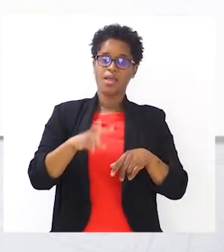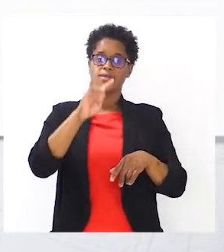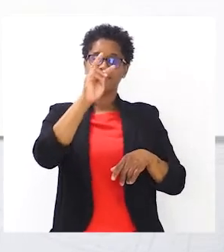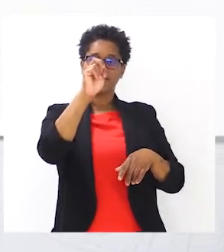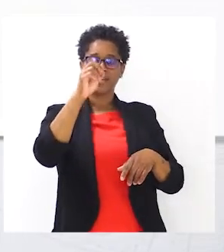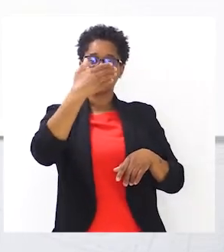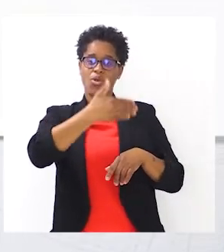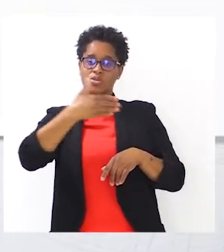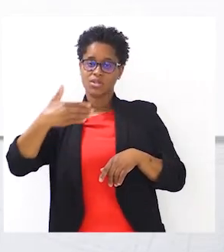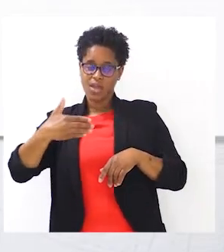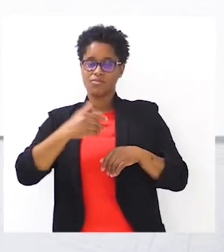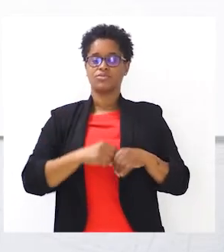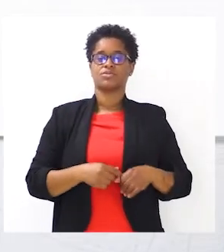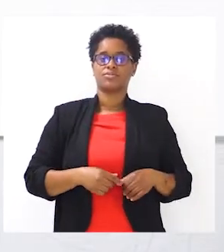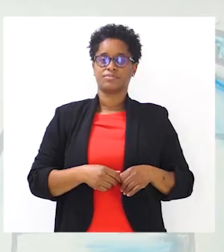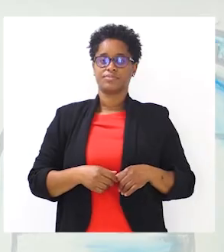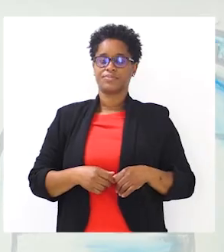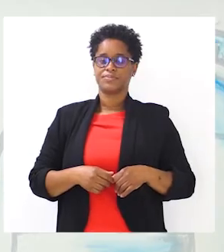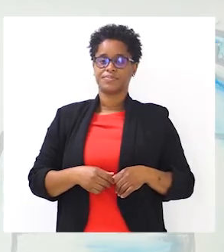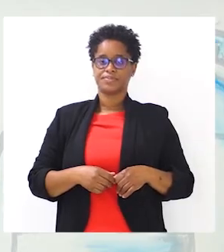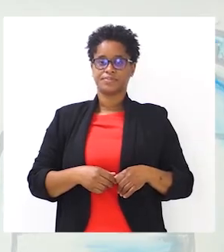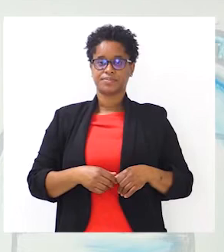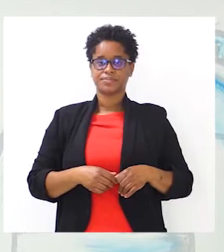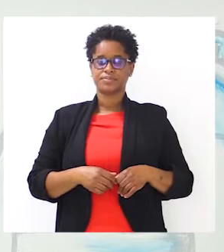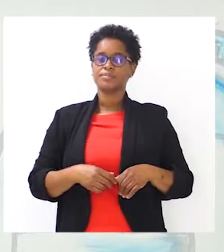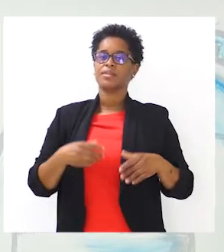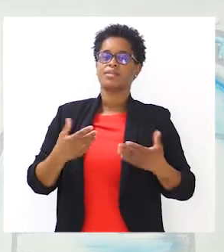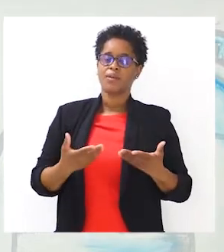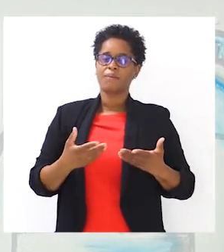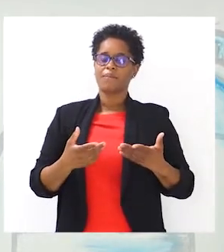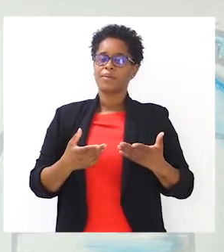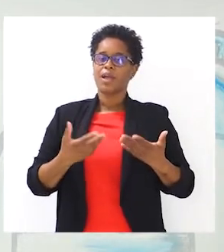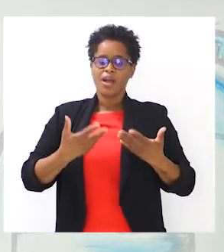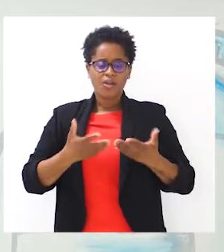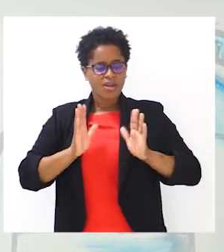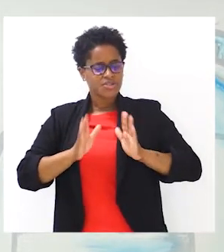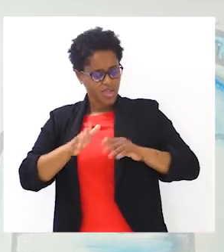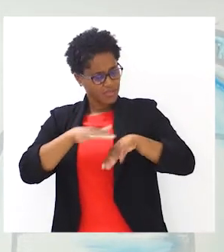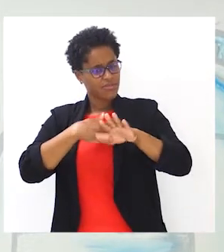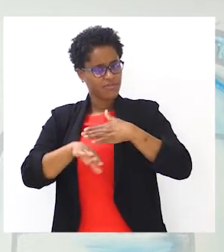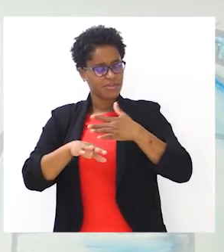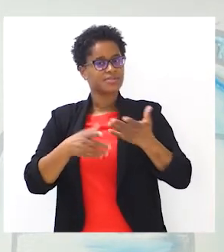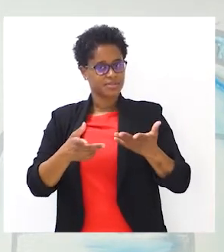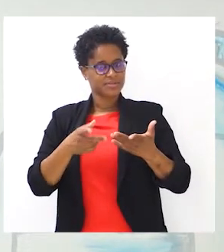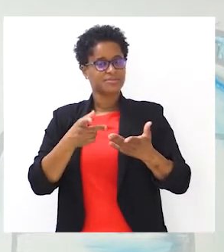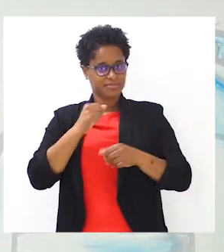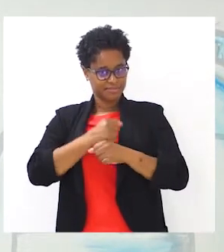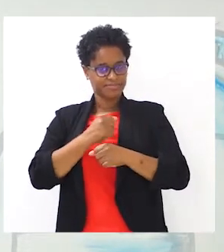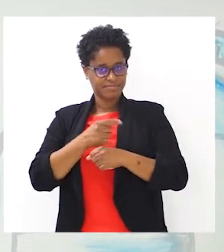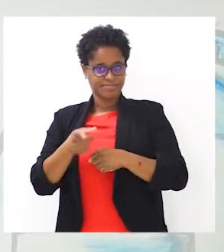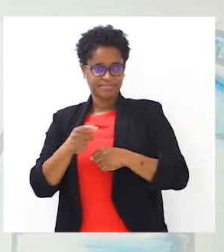3 11avos. Muito bem. Agora que já fizemos o treino, não